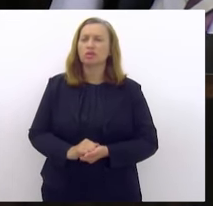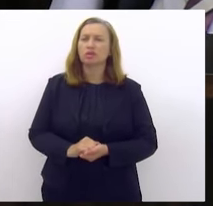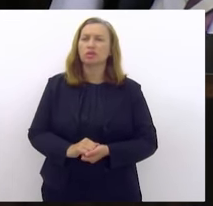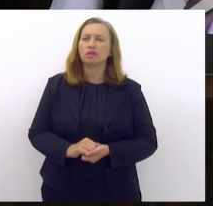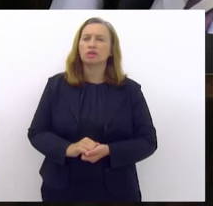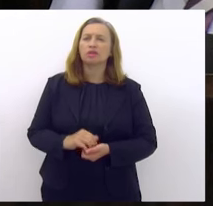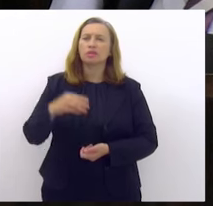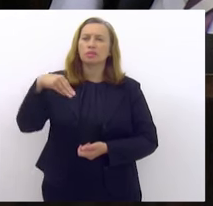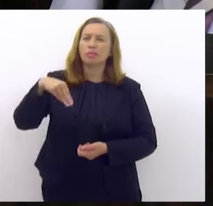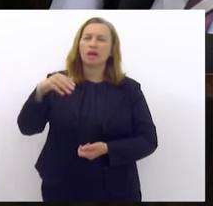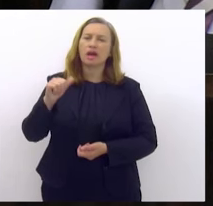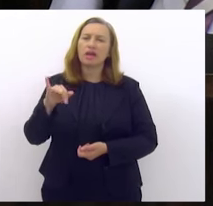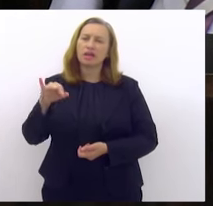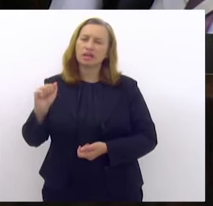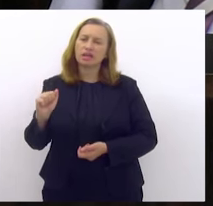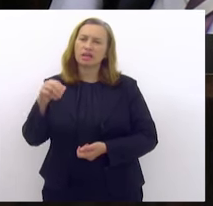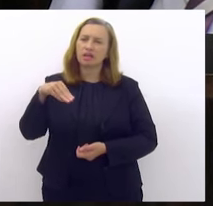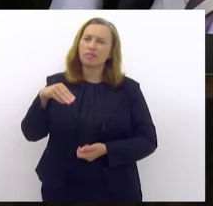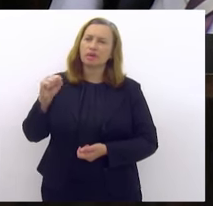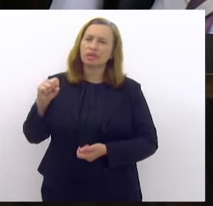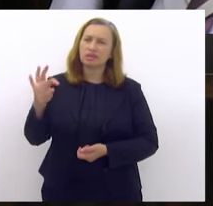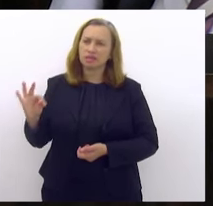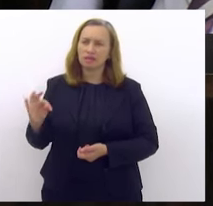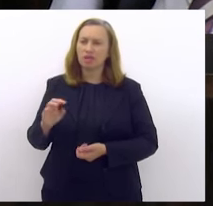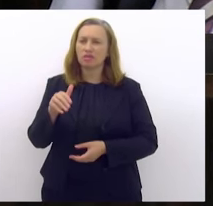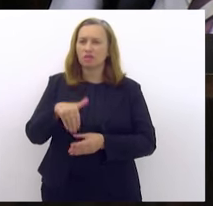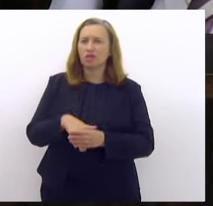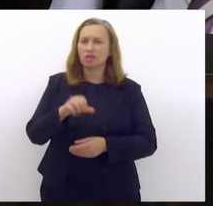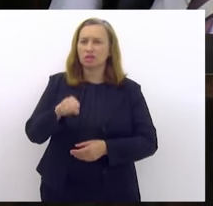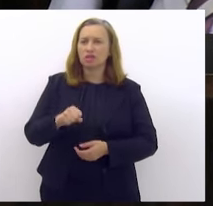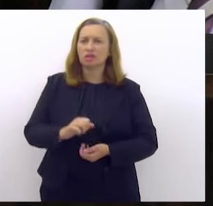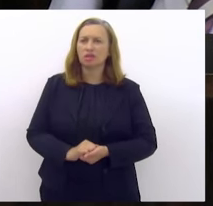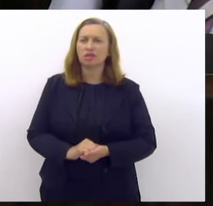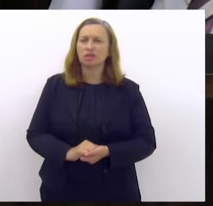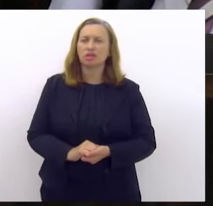Marina do MST, vota sim.